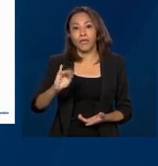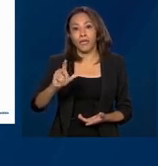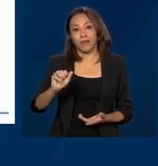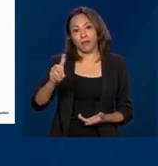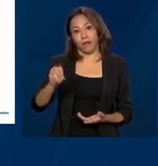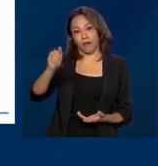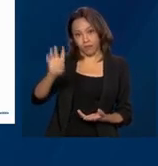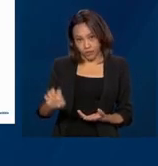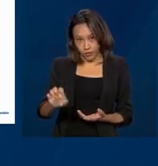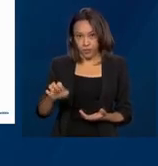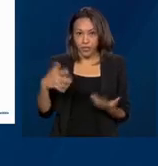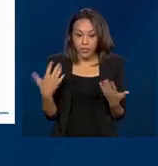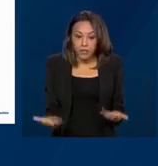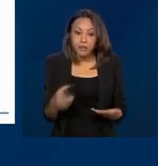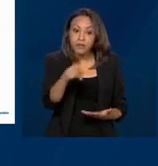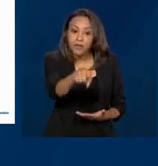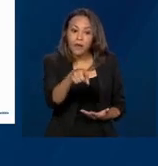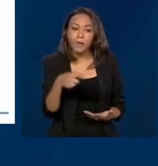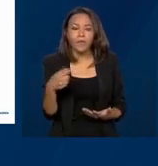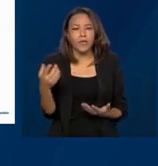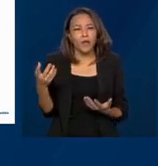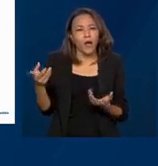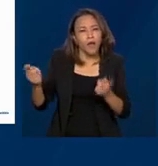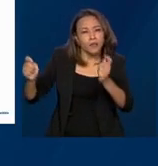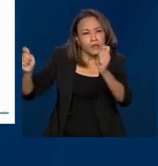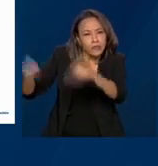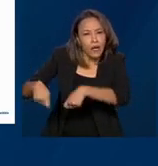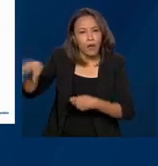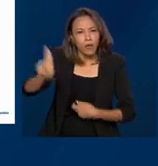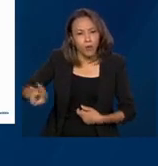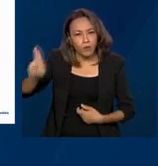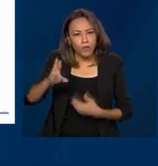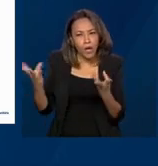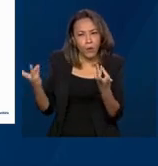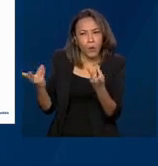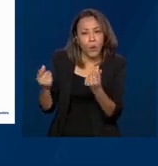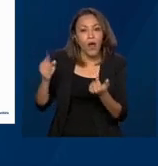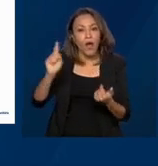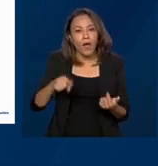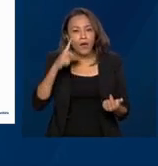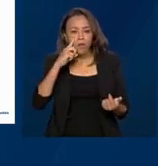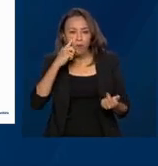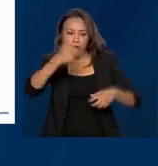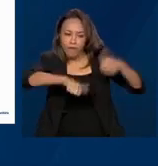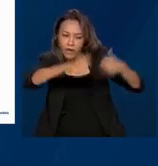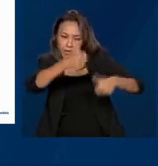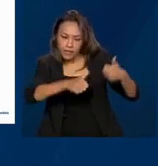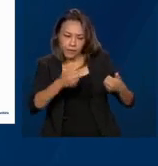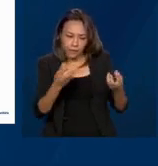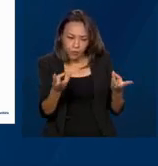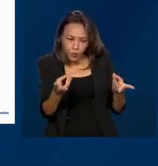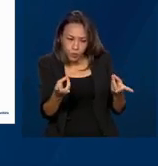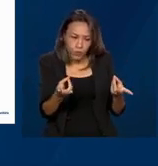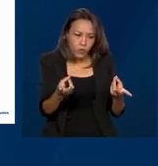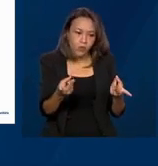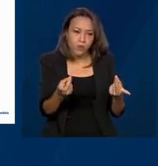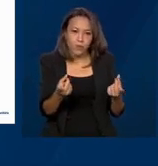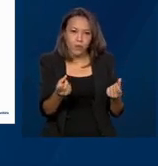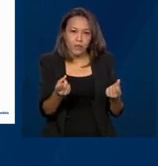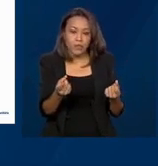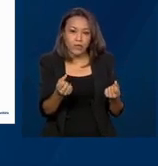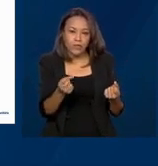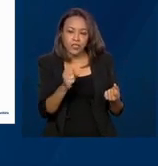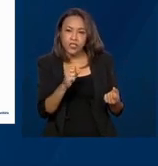da vacina, ela é avaliada baseado na probabilidade de você